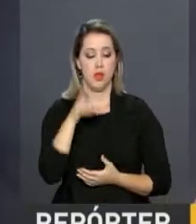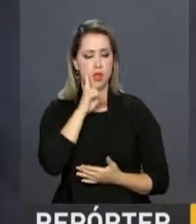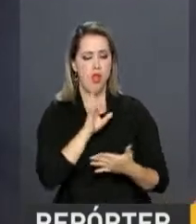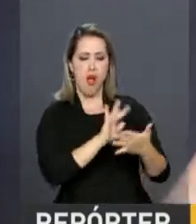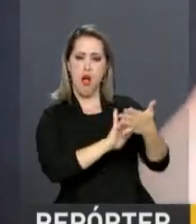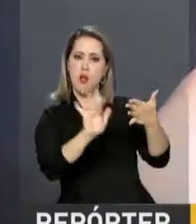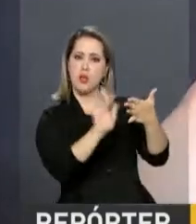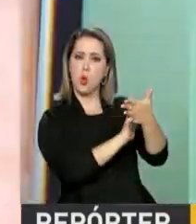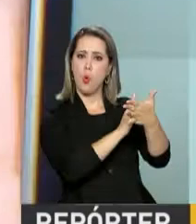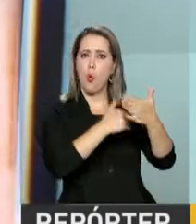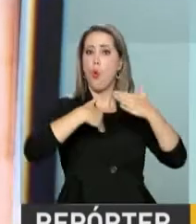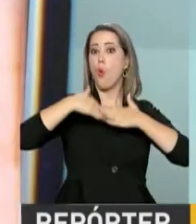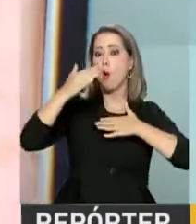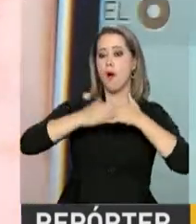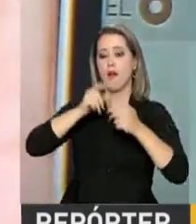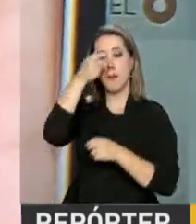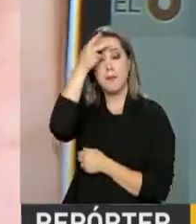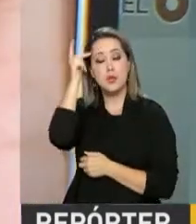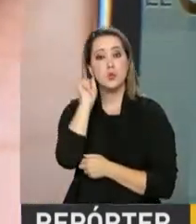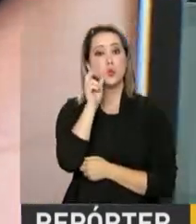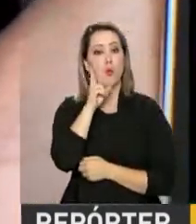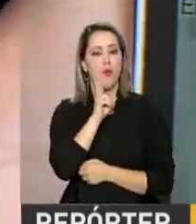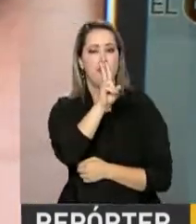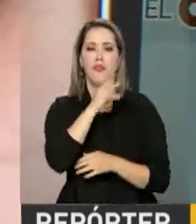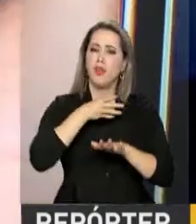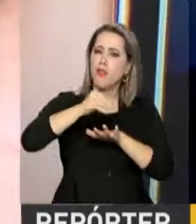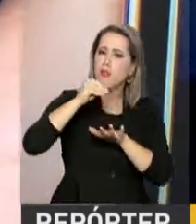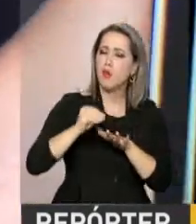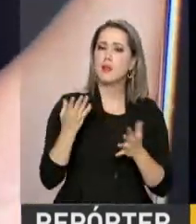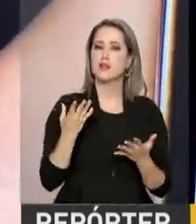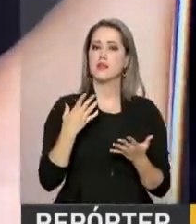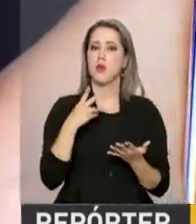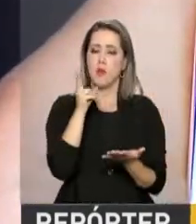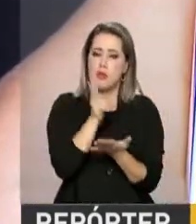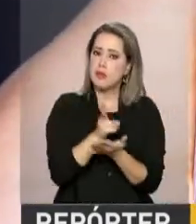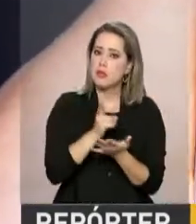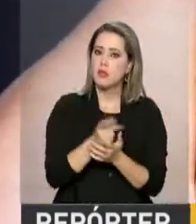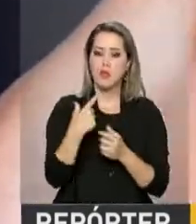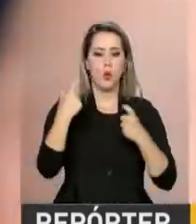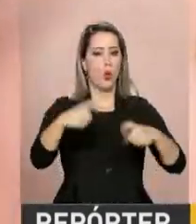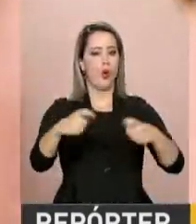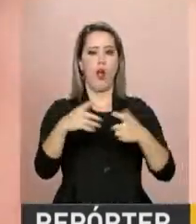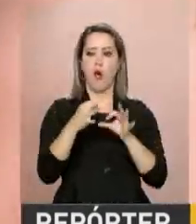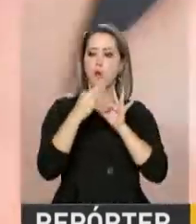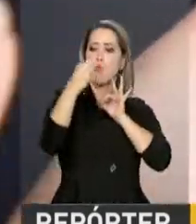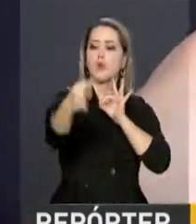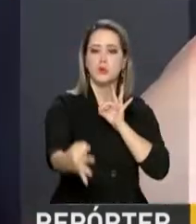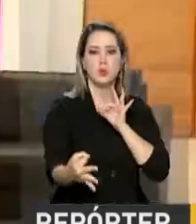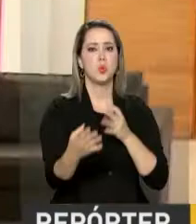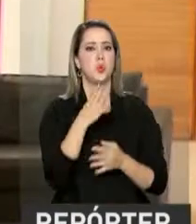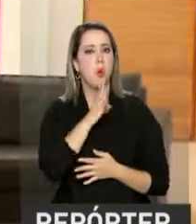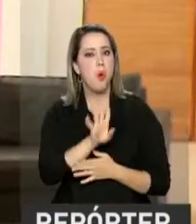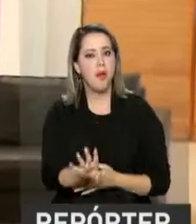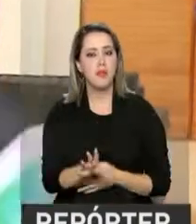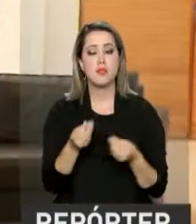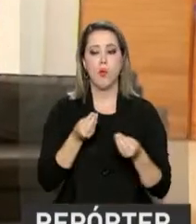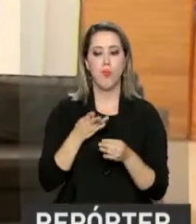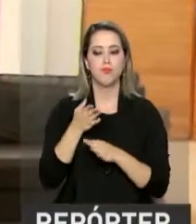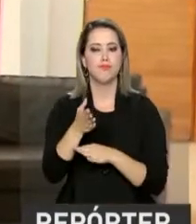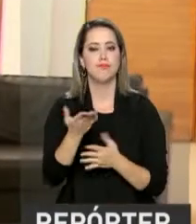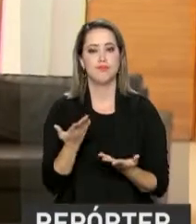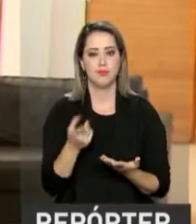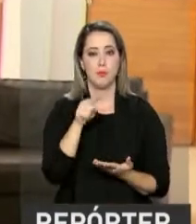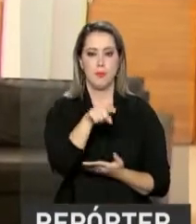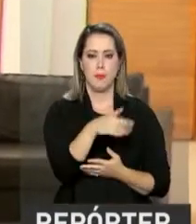celular qualquer um pode ter acesso à informação até para ir a algum lugar que não conhece esse administrador